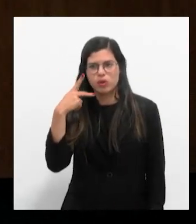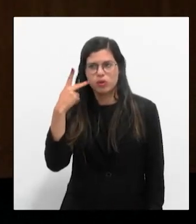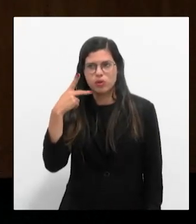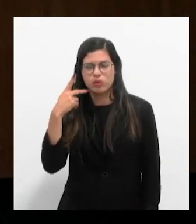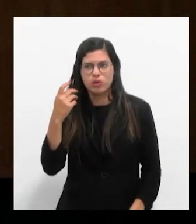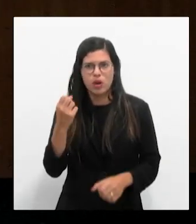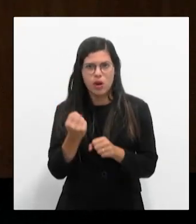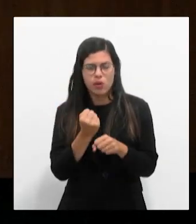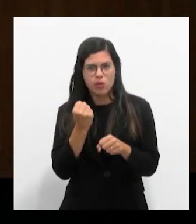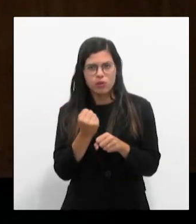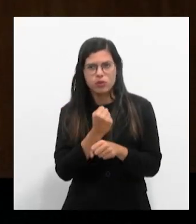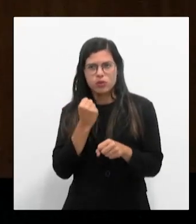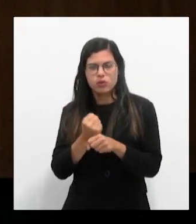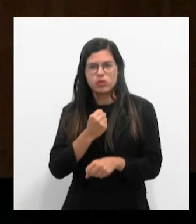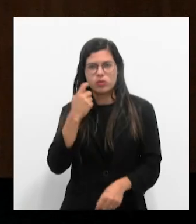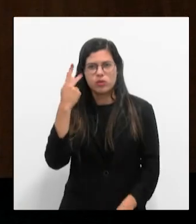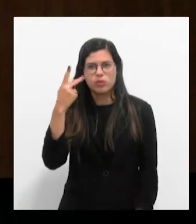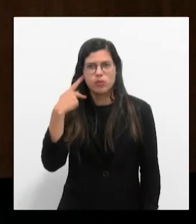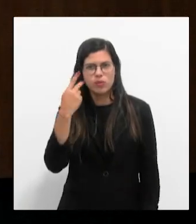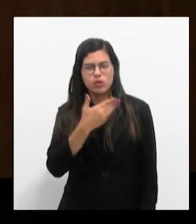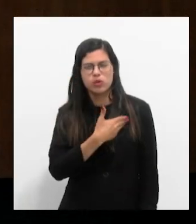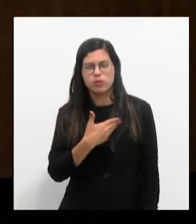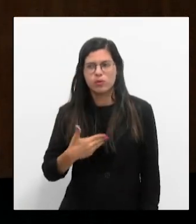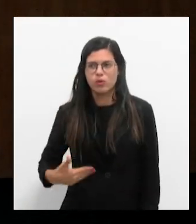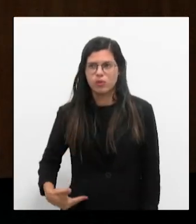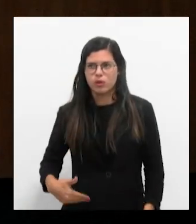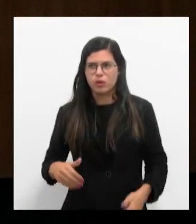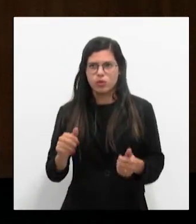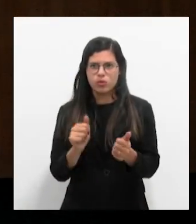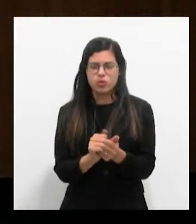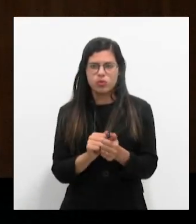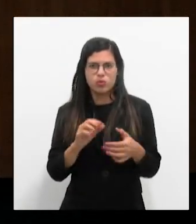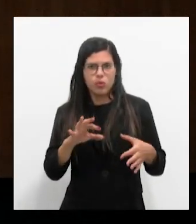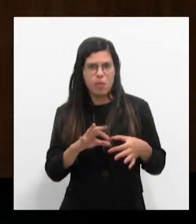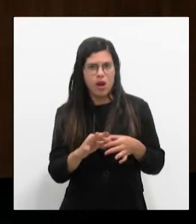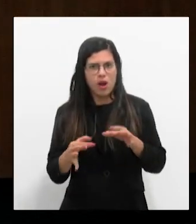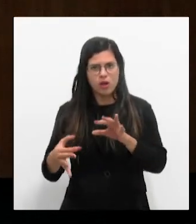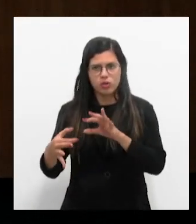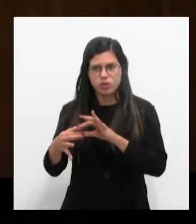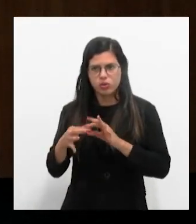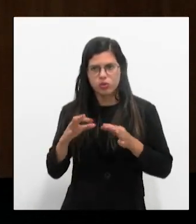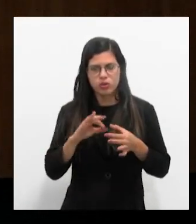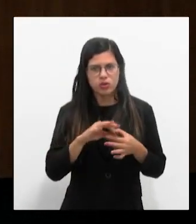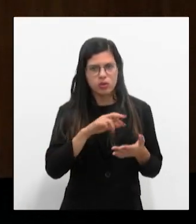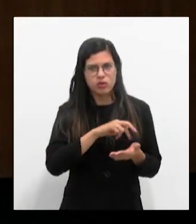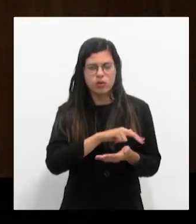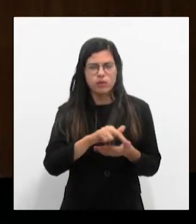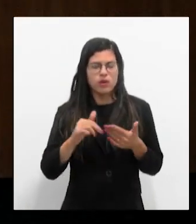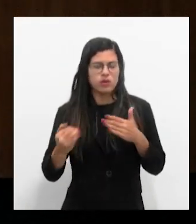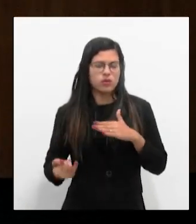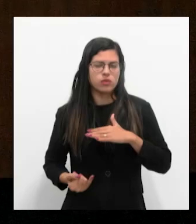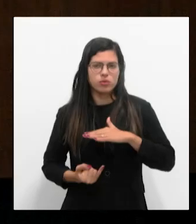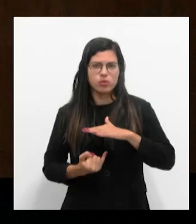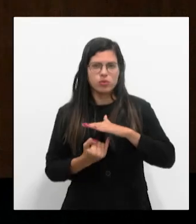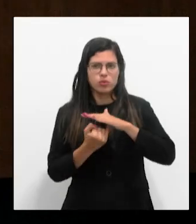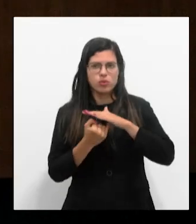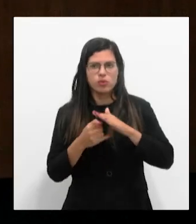construção de políticas públicas junto com uma articulação de diversas